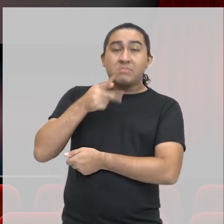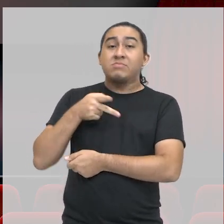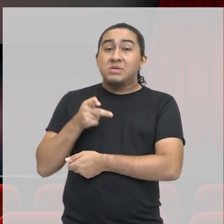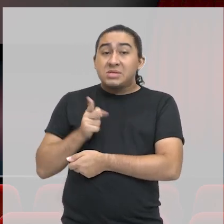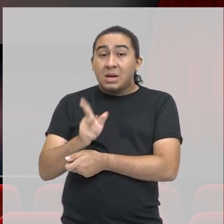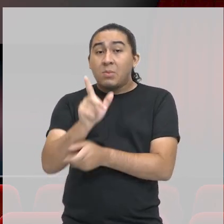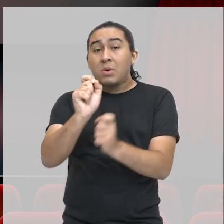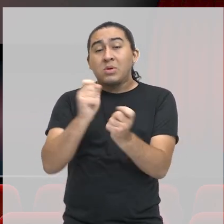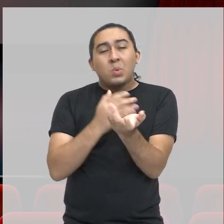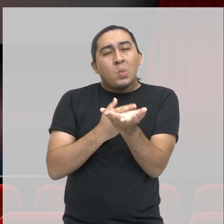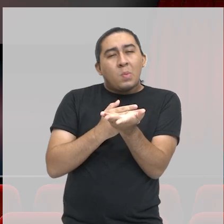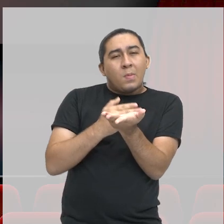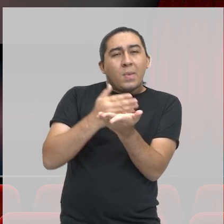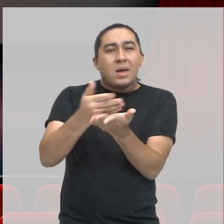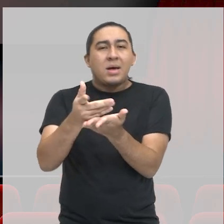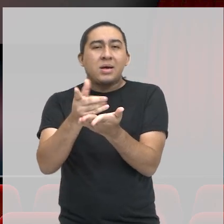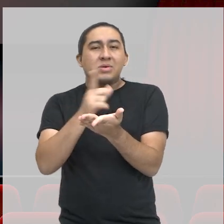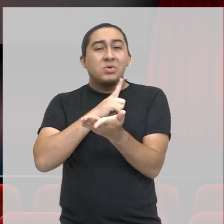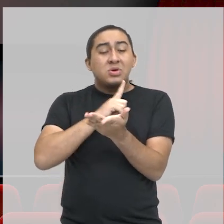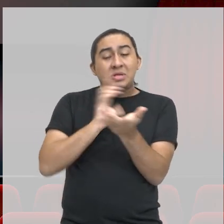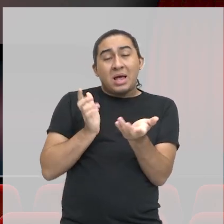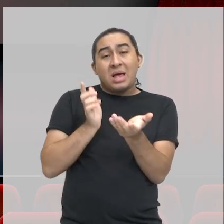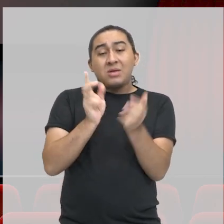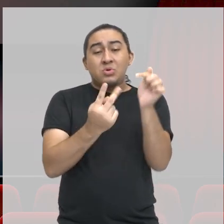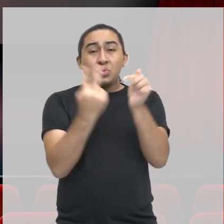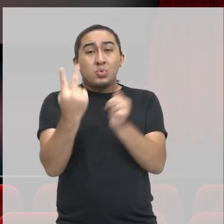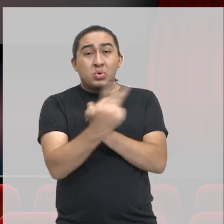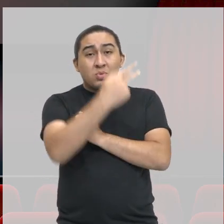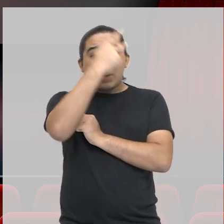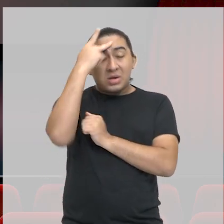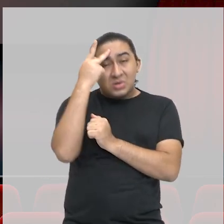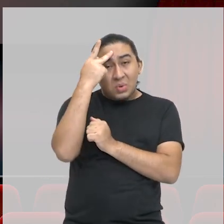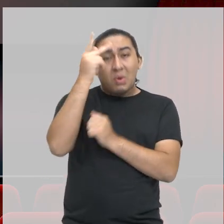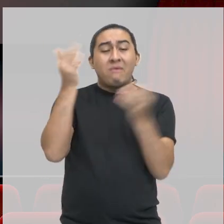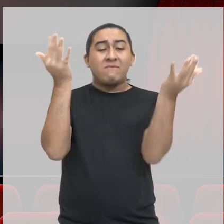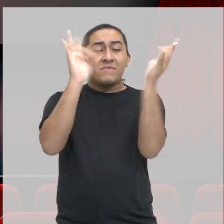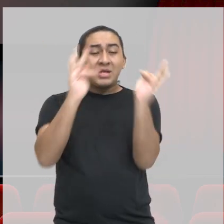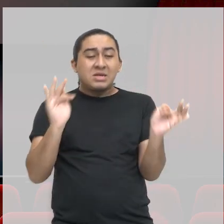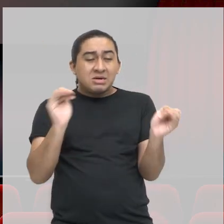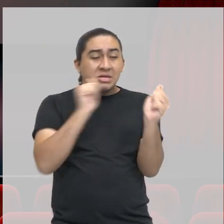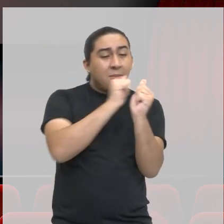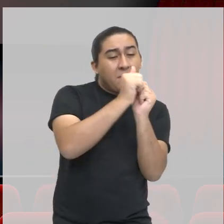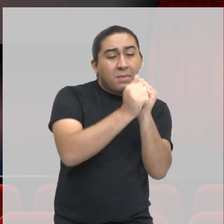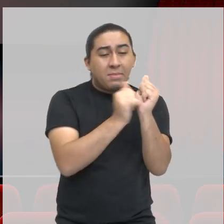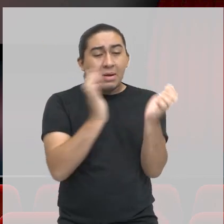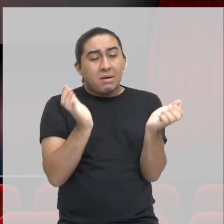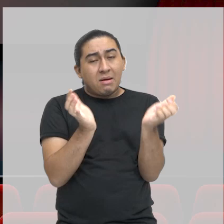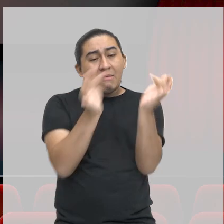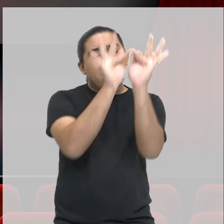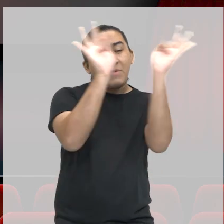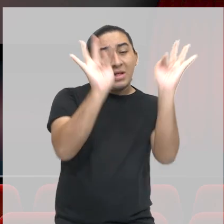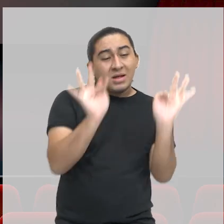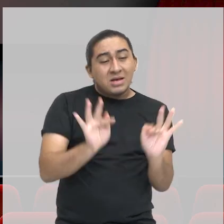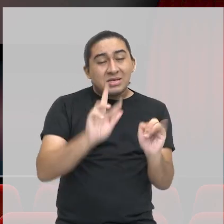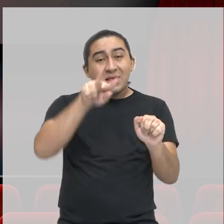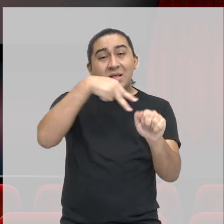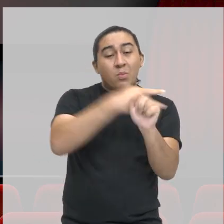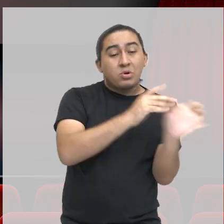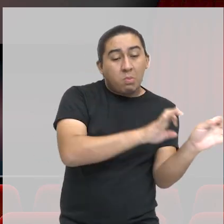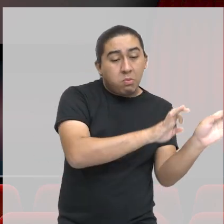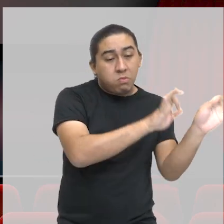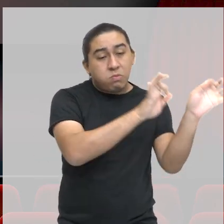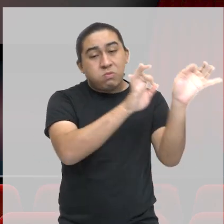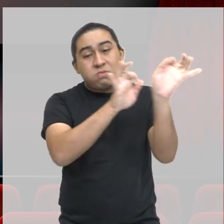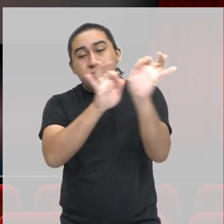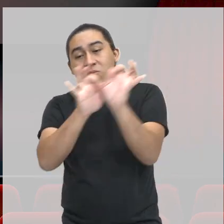início por exemplo, um casal feliz, aí no meio da história acontece algo